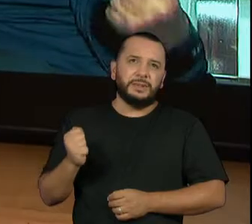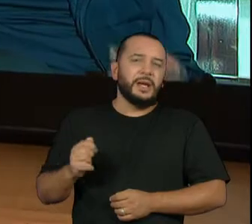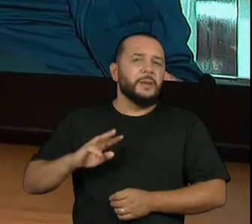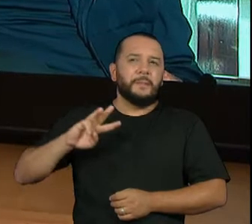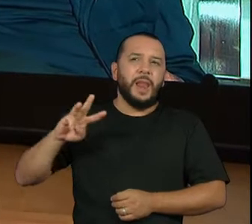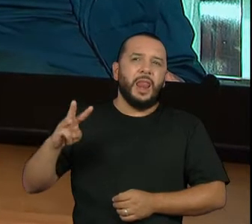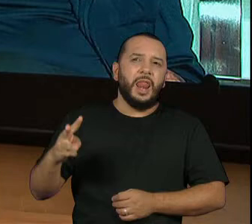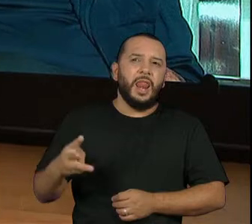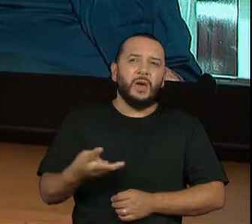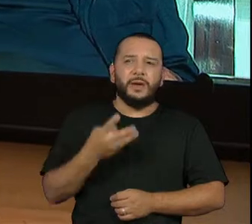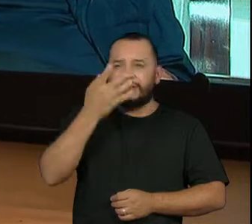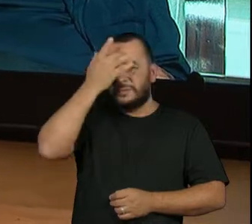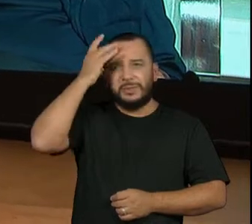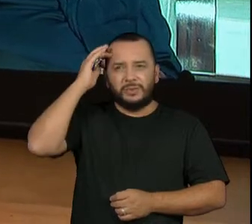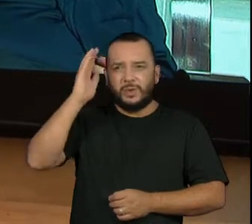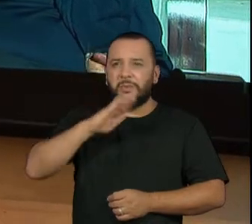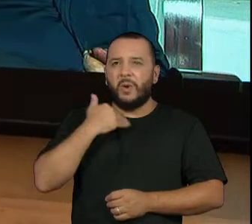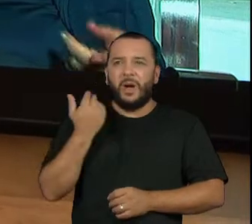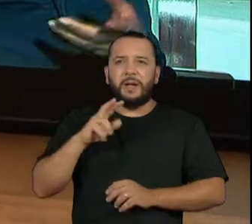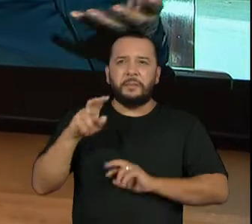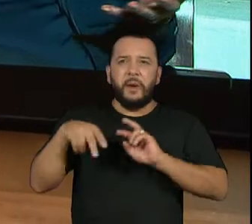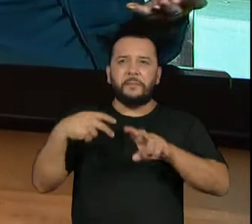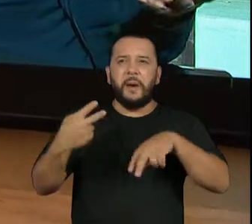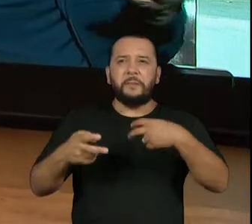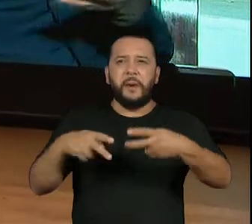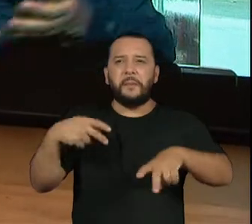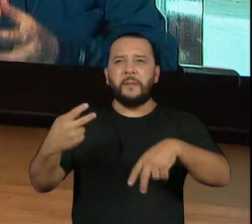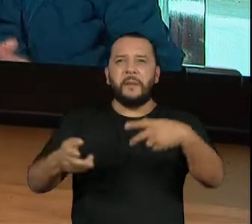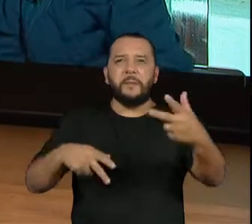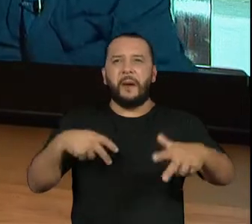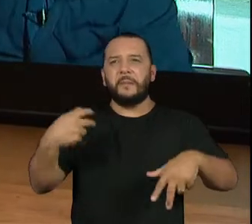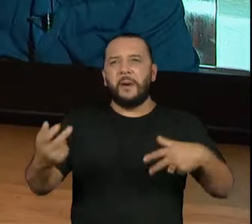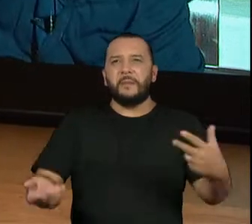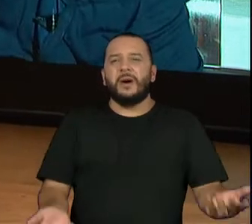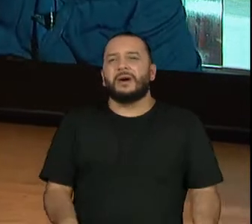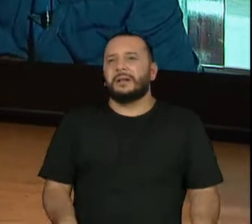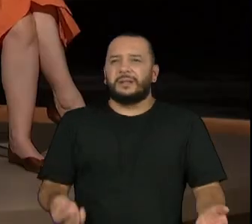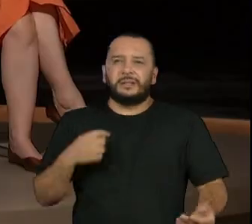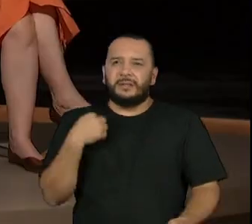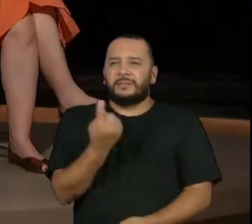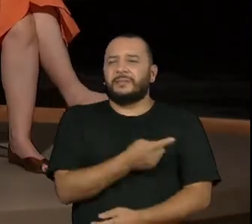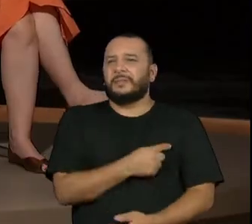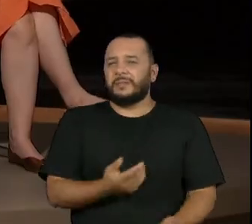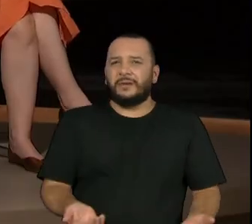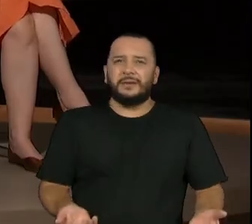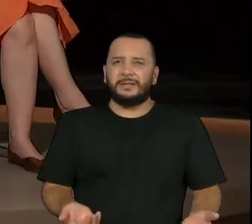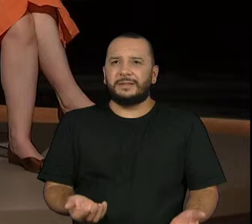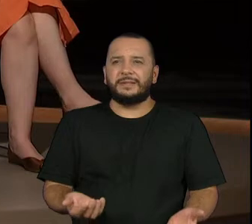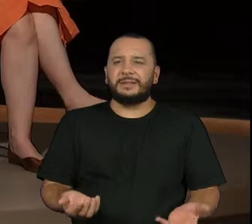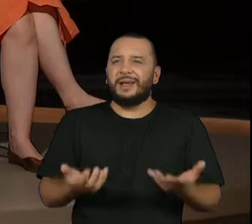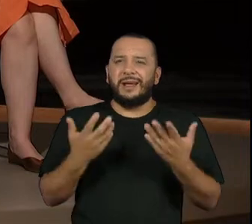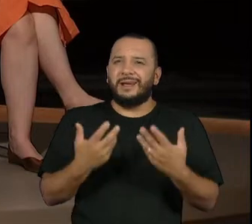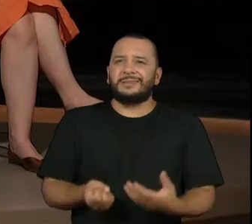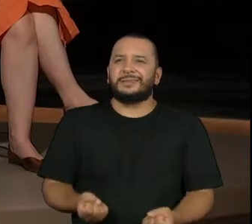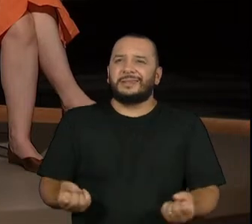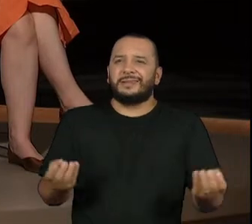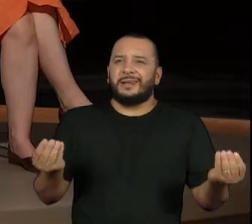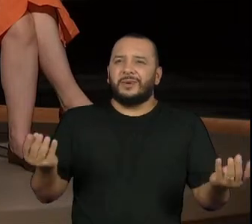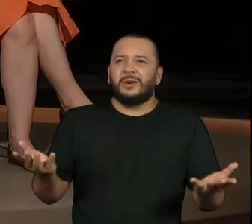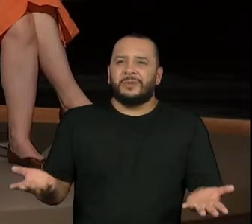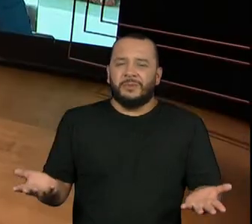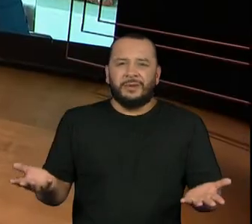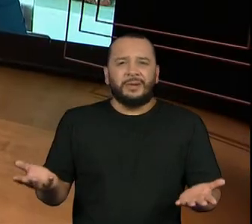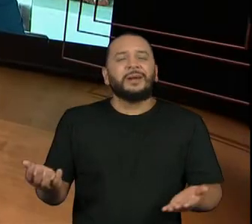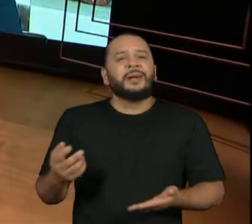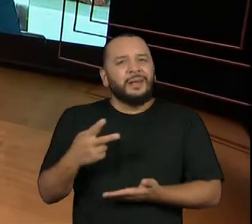quais mortas. A gente tem que tolerar esse coisa. Agora,